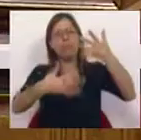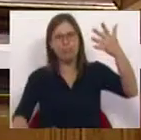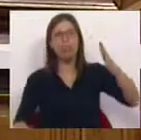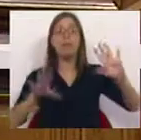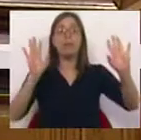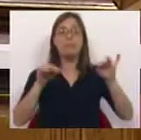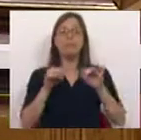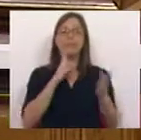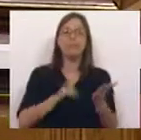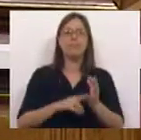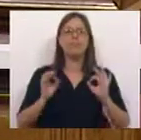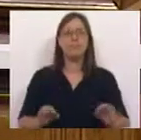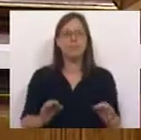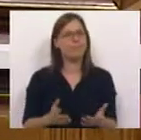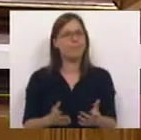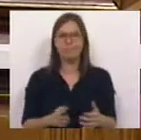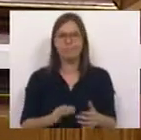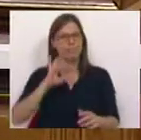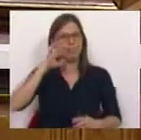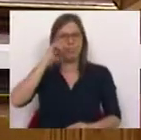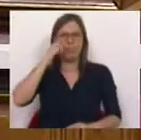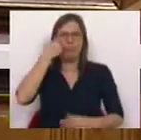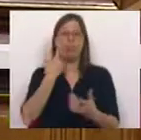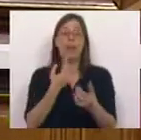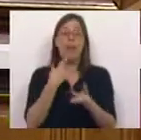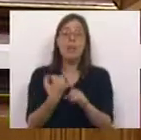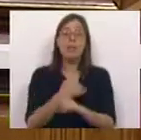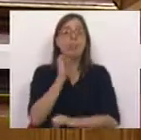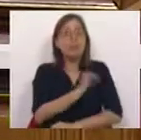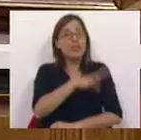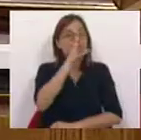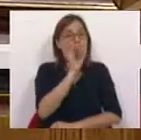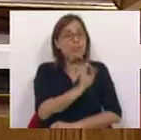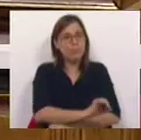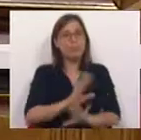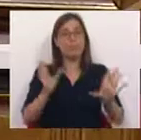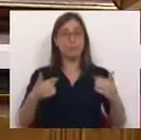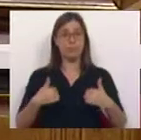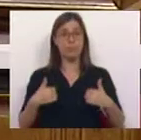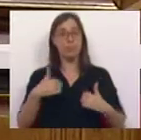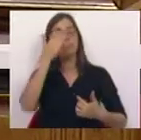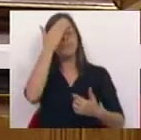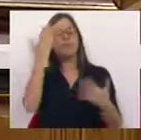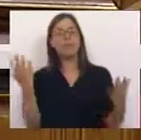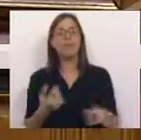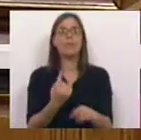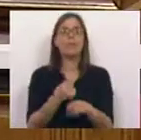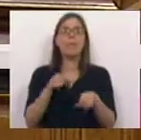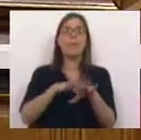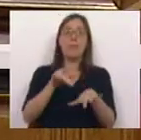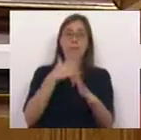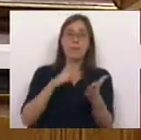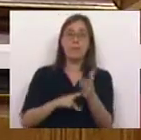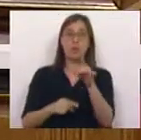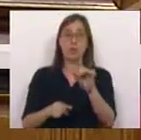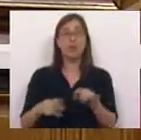fora. Foi uma verdadeira desgraça no que diz respeito às funções sociais do Estado. E nós achamos que foi também por estes